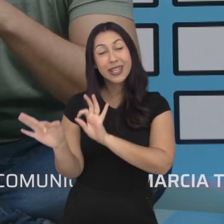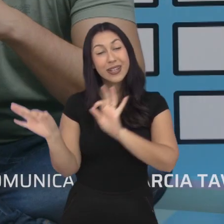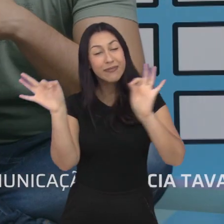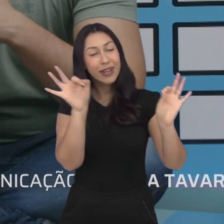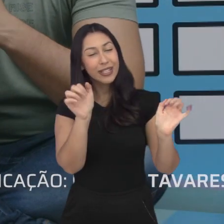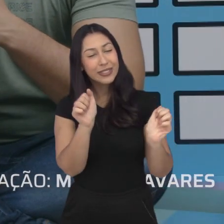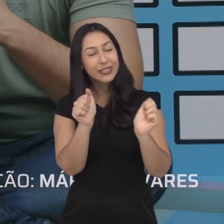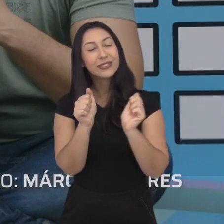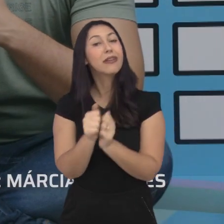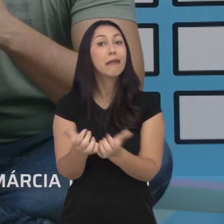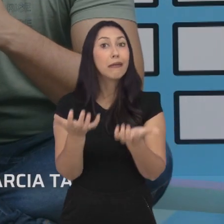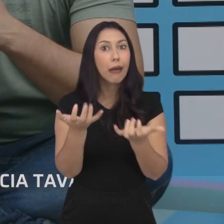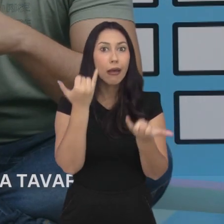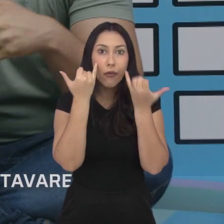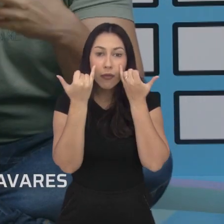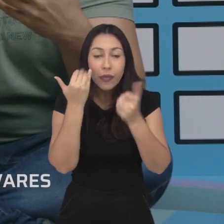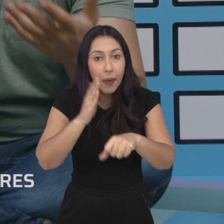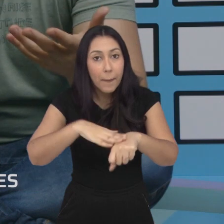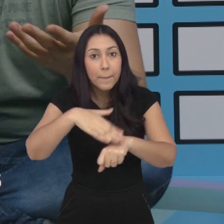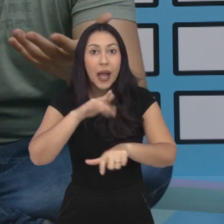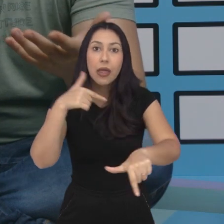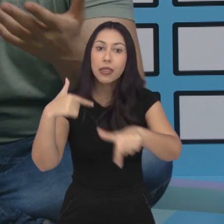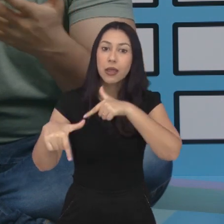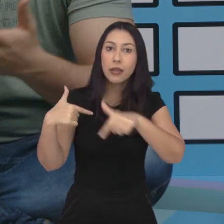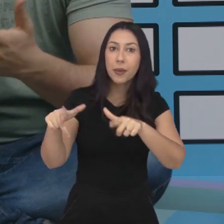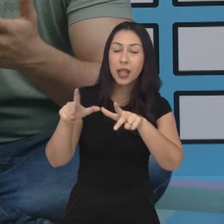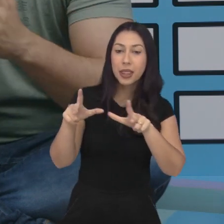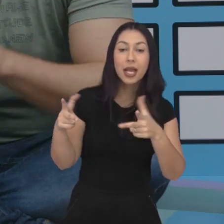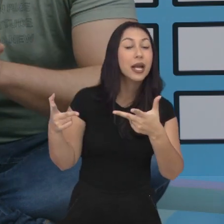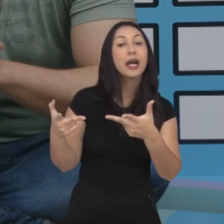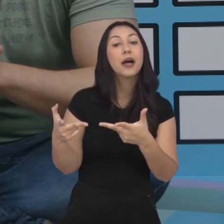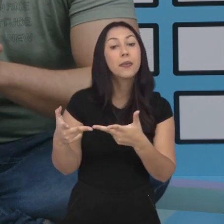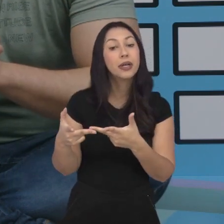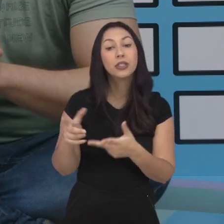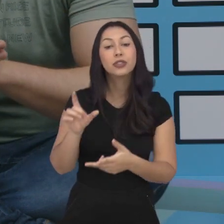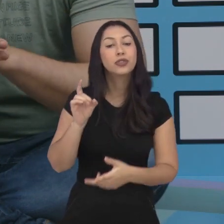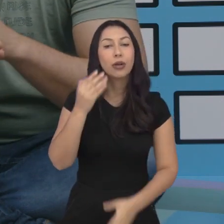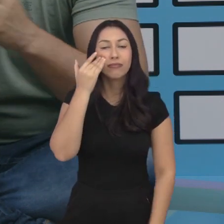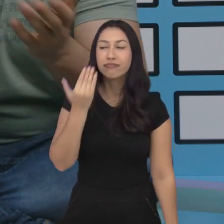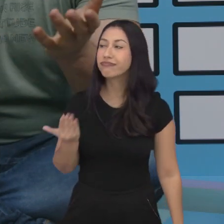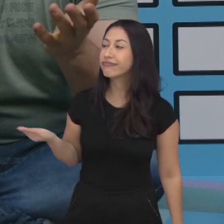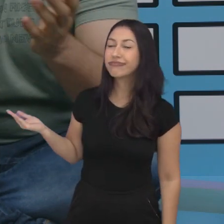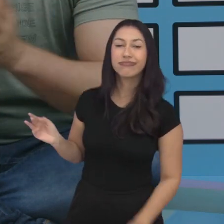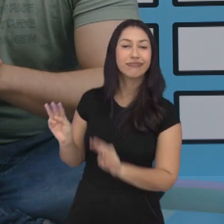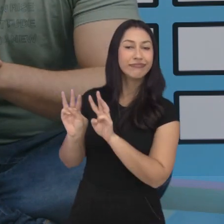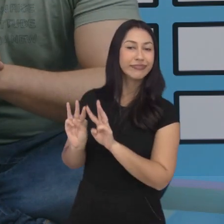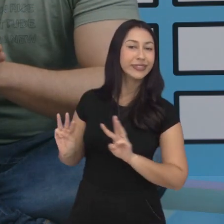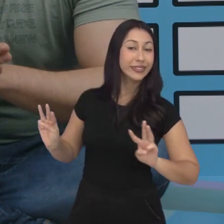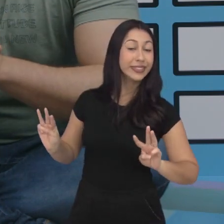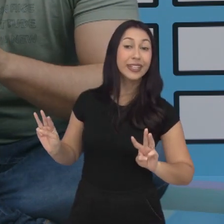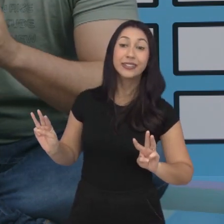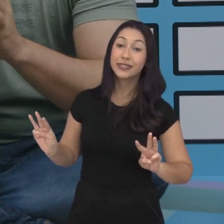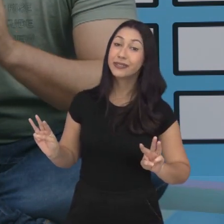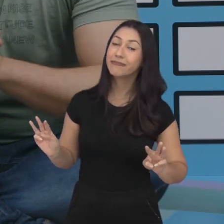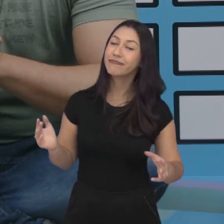pela companhia, não tá ligado, se você quiser mais informações sobre os trabalhos na Câmara Municipal, só entrar no site da Câmara,